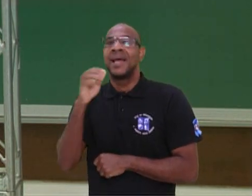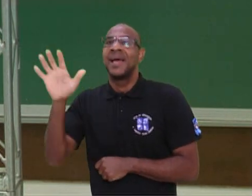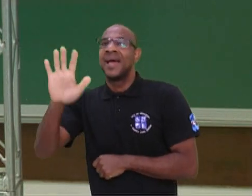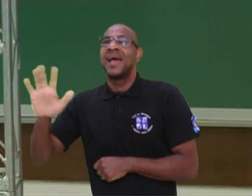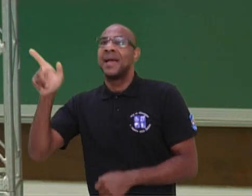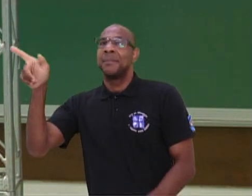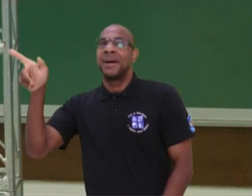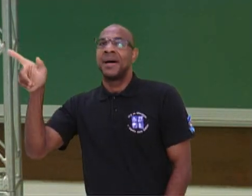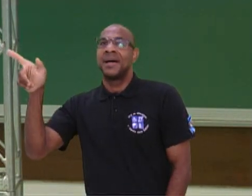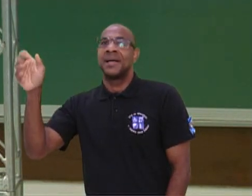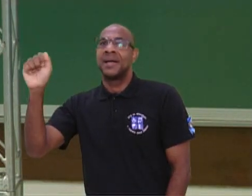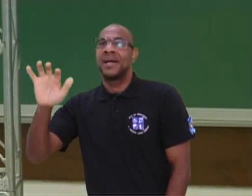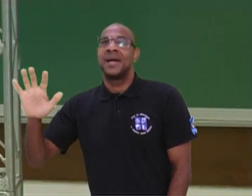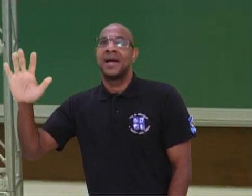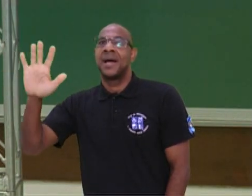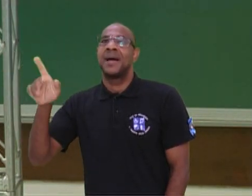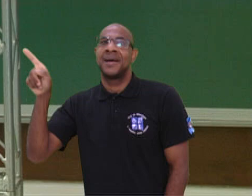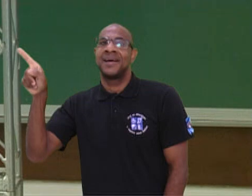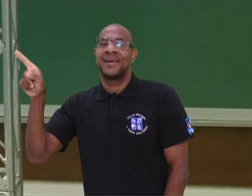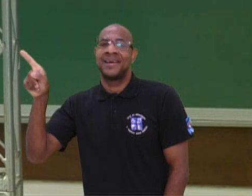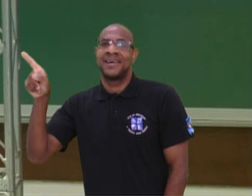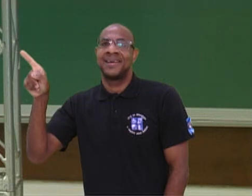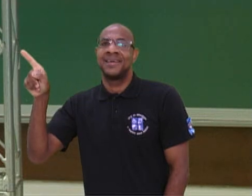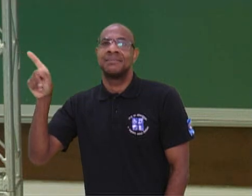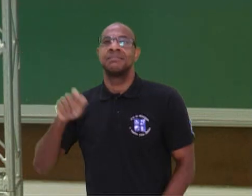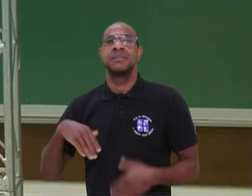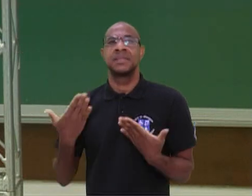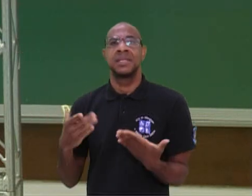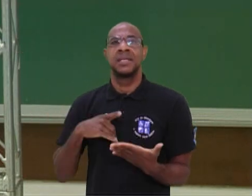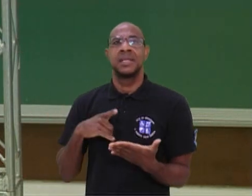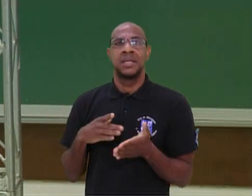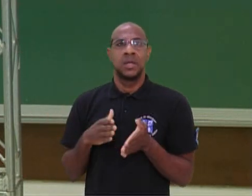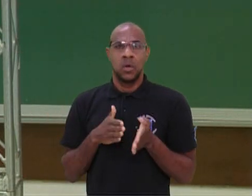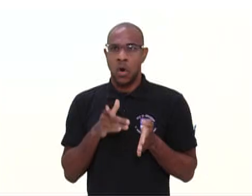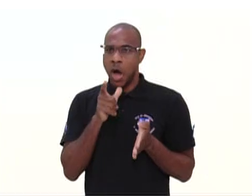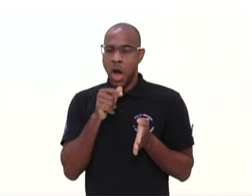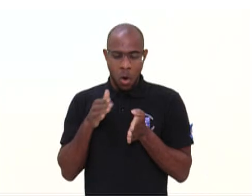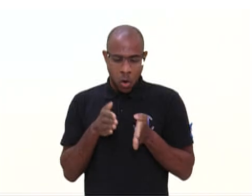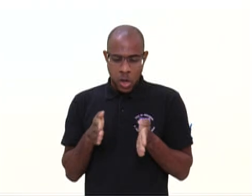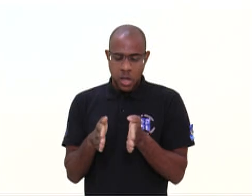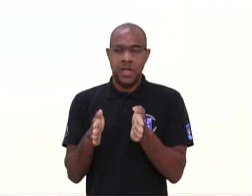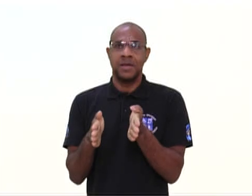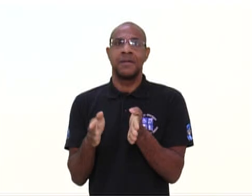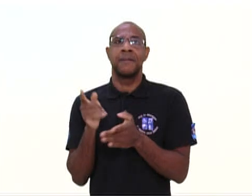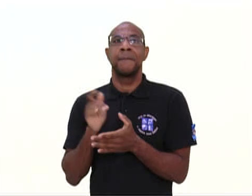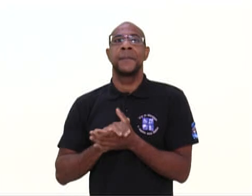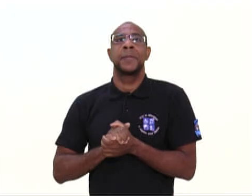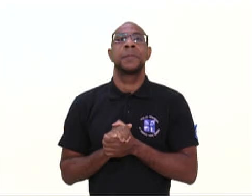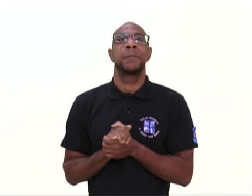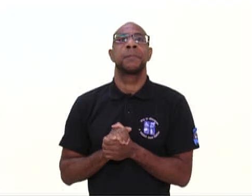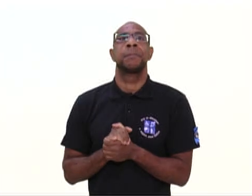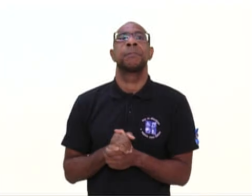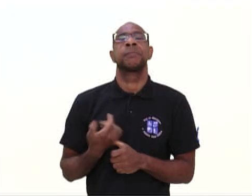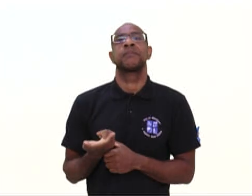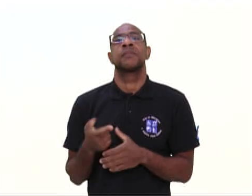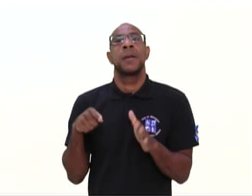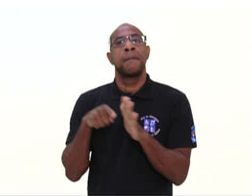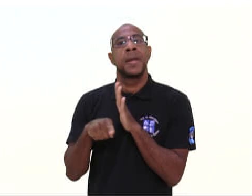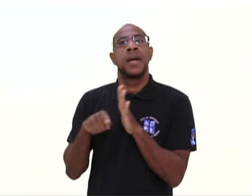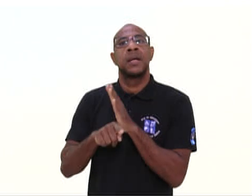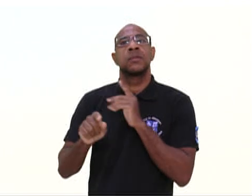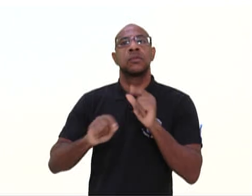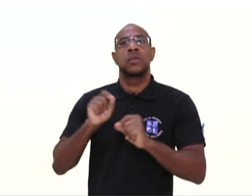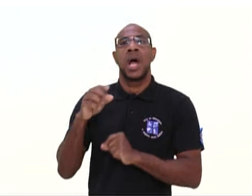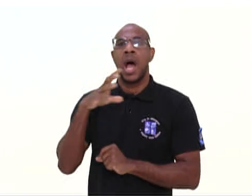mapa hidrográfico do rio Capibaribe, né? Ele atravessa Pernambuco inteiro, ok? Então, primeiro quiz para vocês,